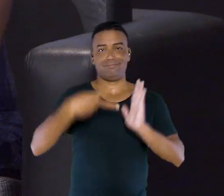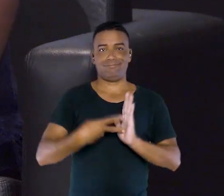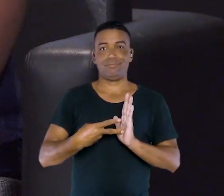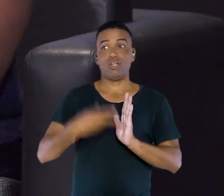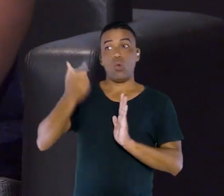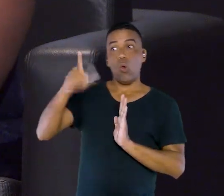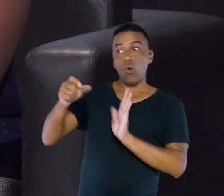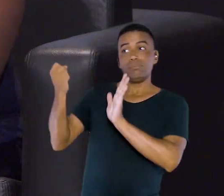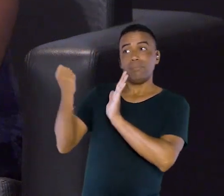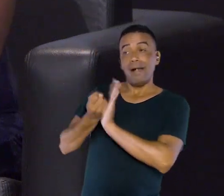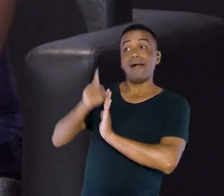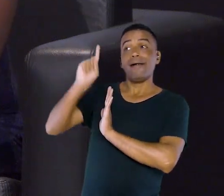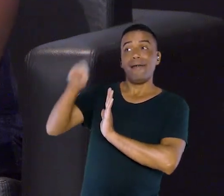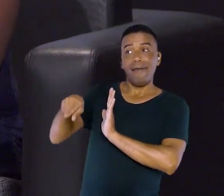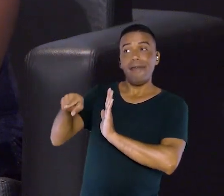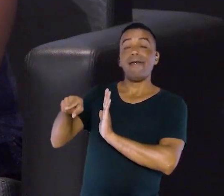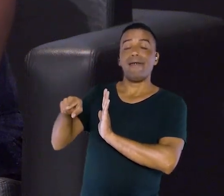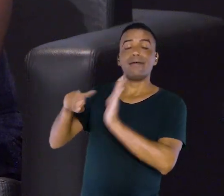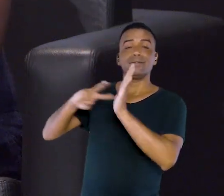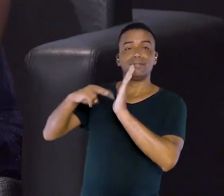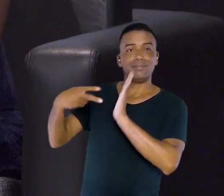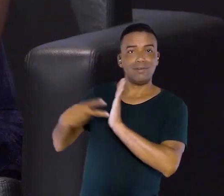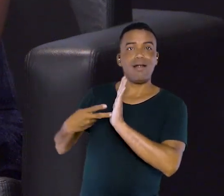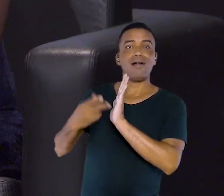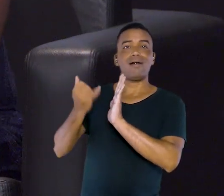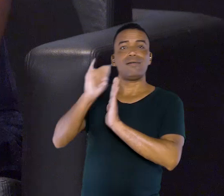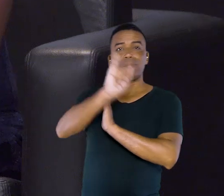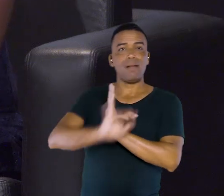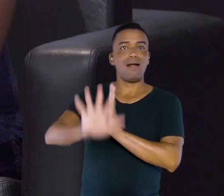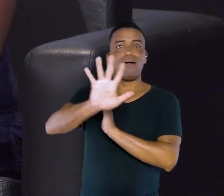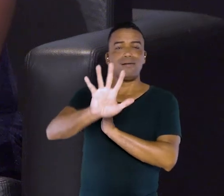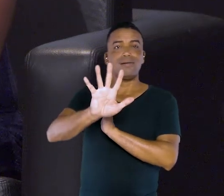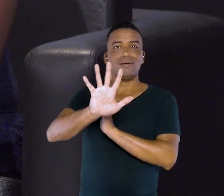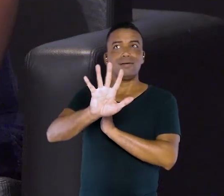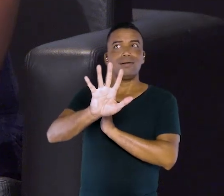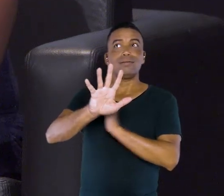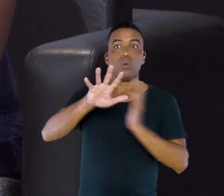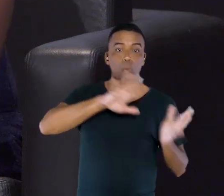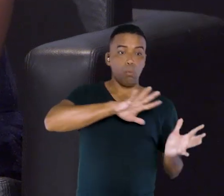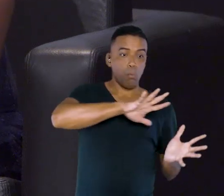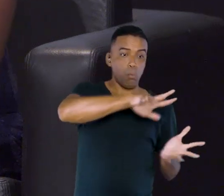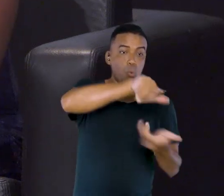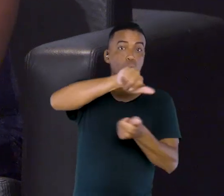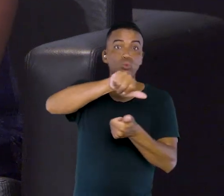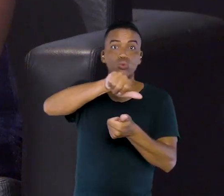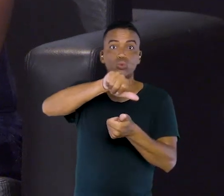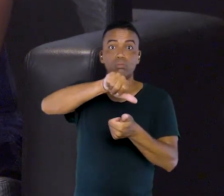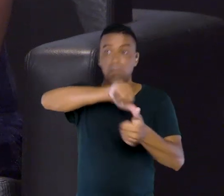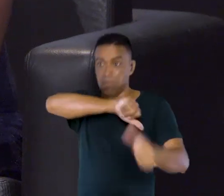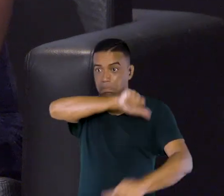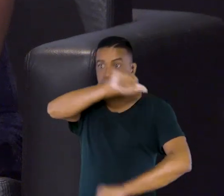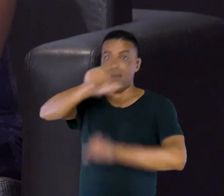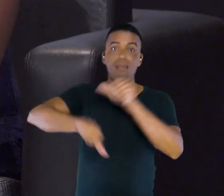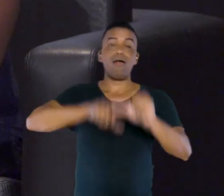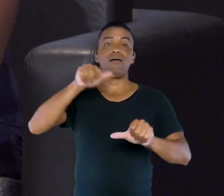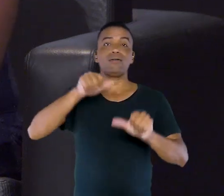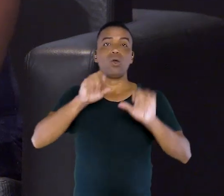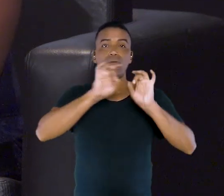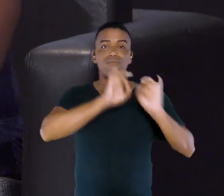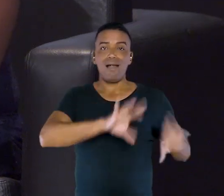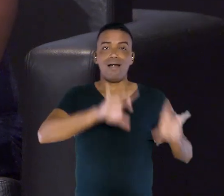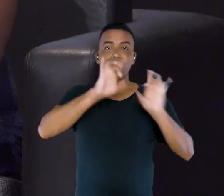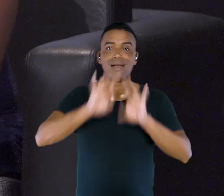isso. Esse outro símbolo é essa imagem. E quando o mundo se esticou,